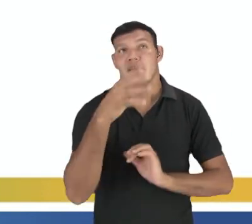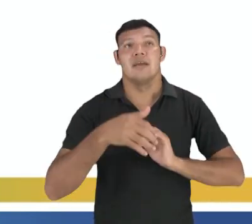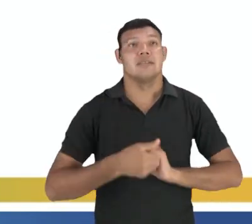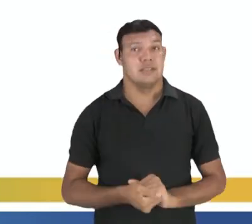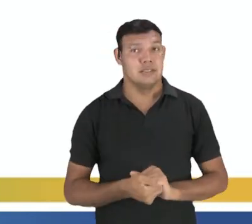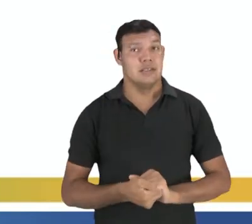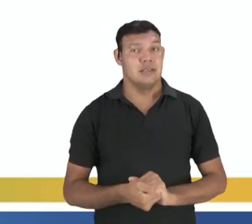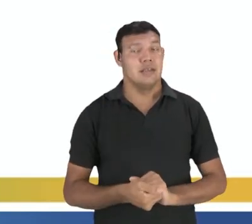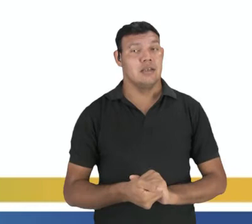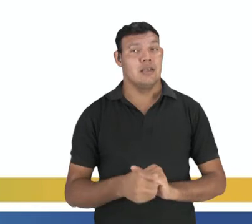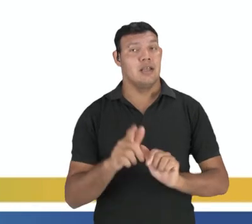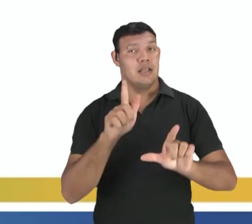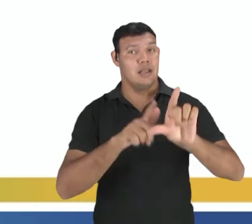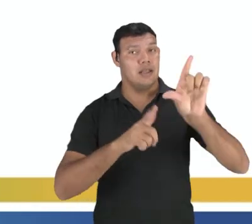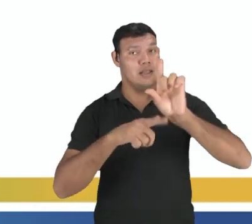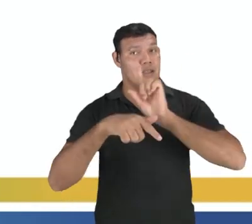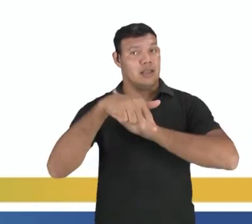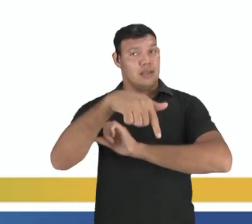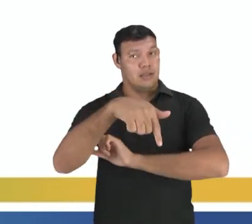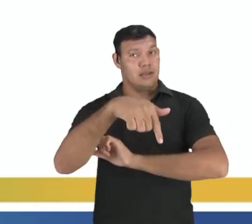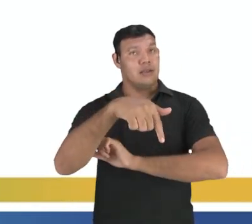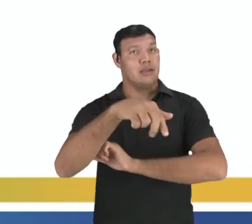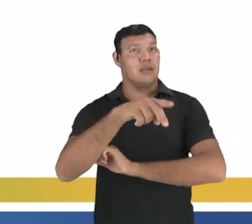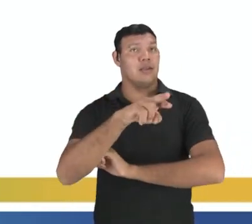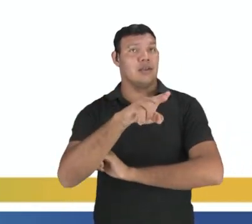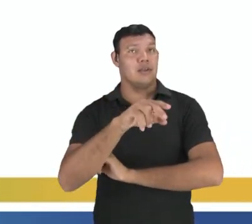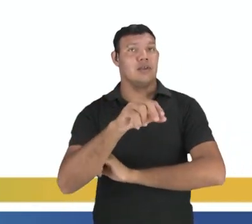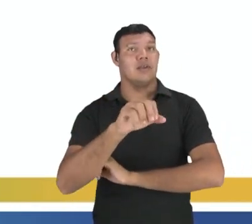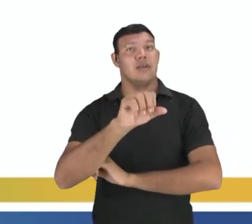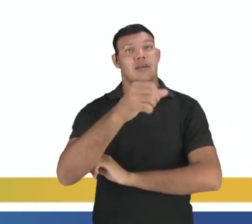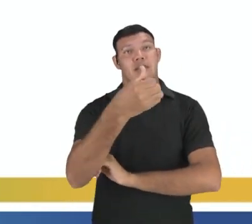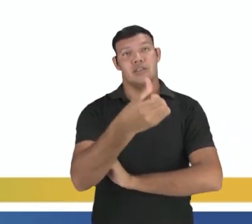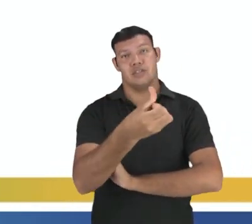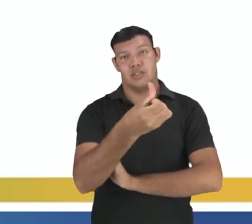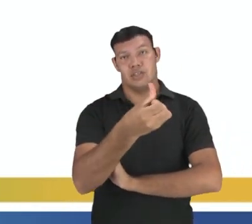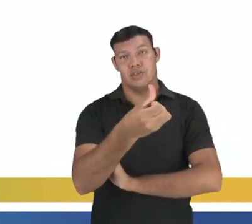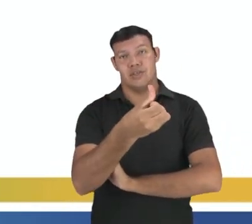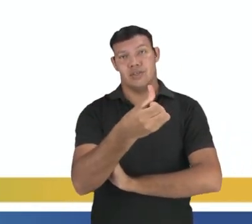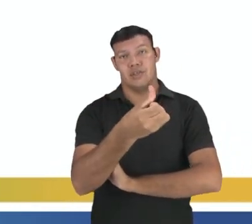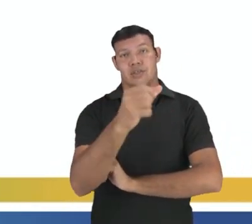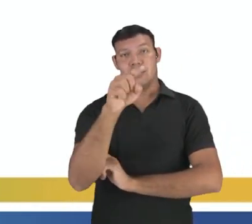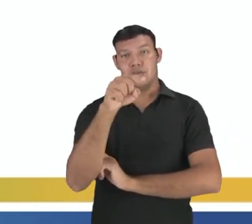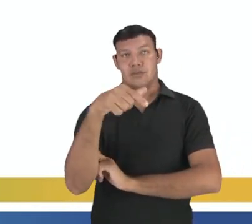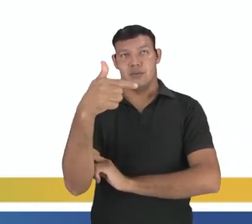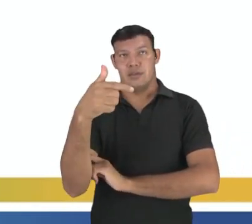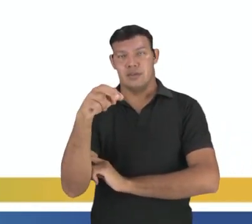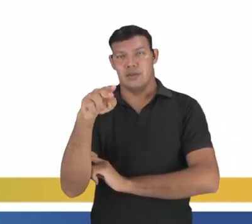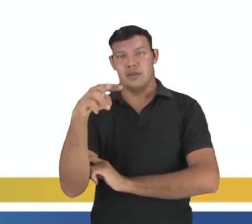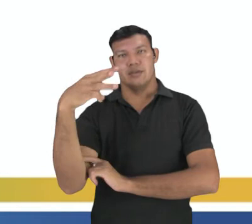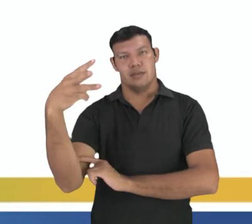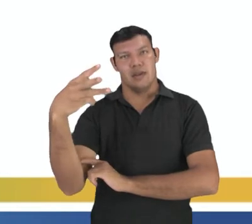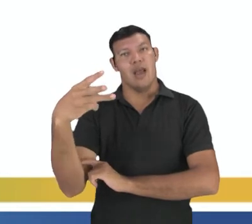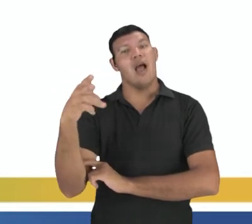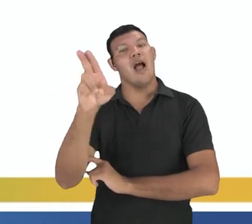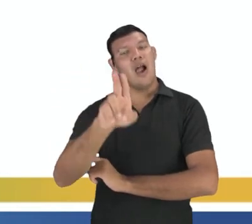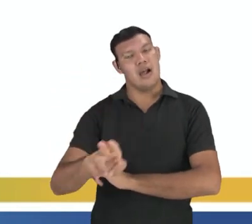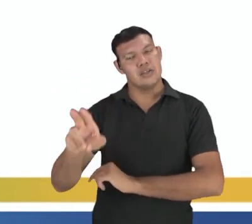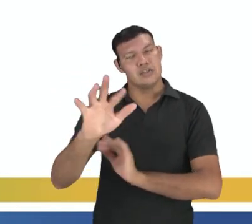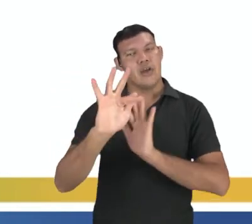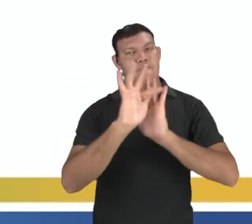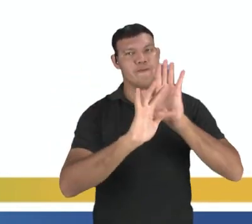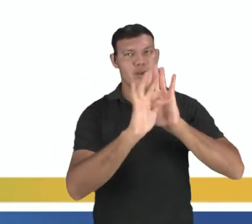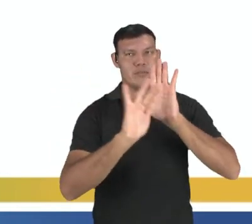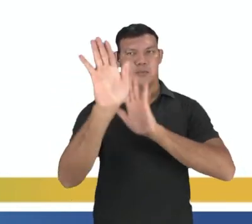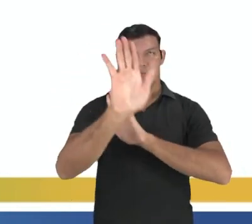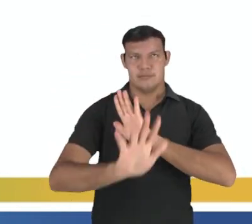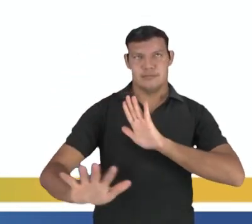da progressão é 6 dividido para 2, 3. Então, aí eu vou usar aquela fórmula geral. O AN é